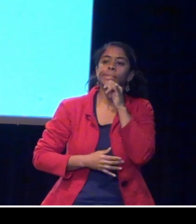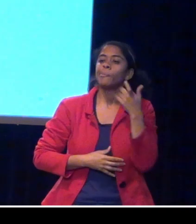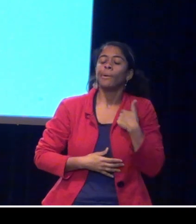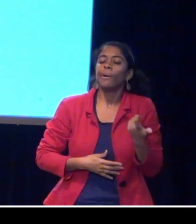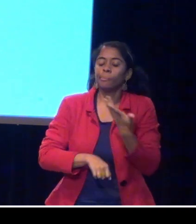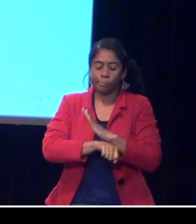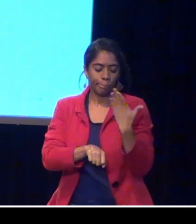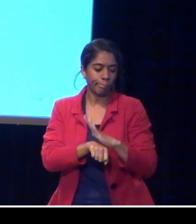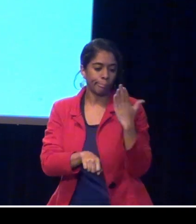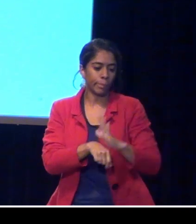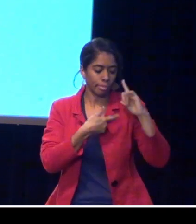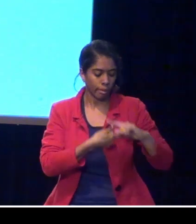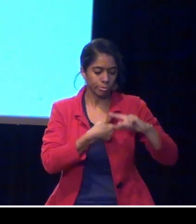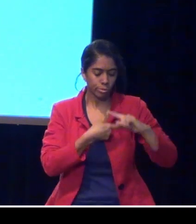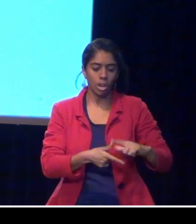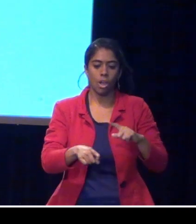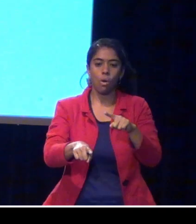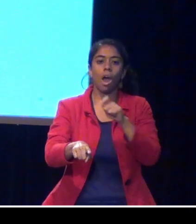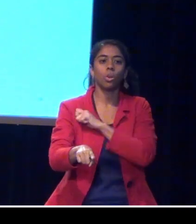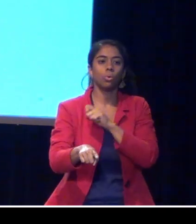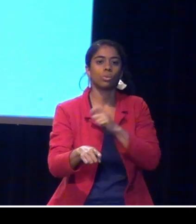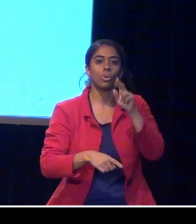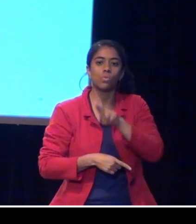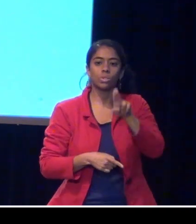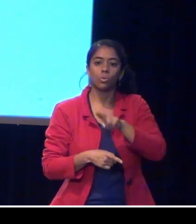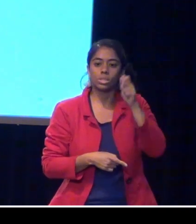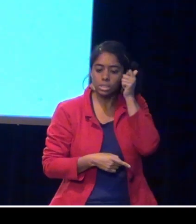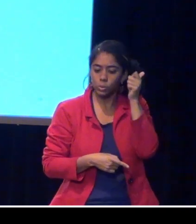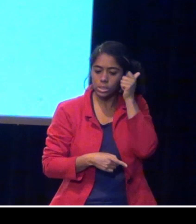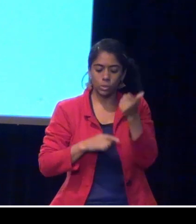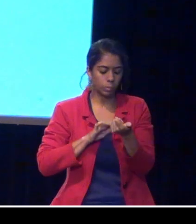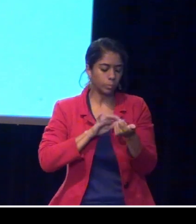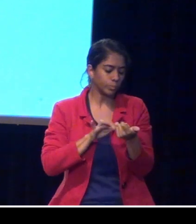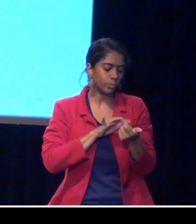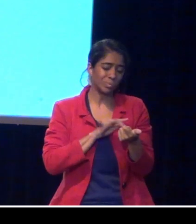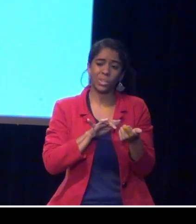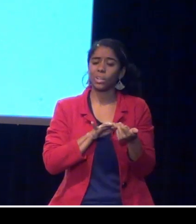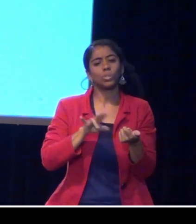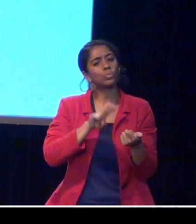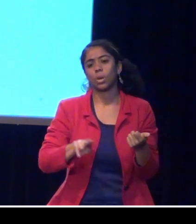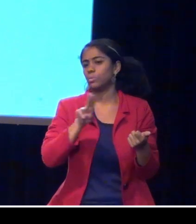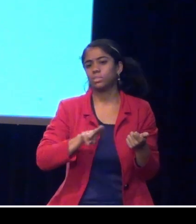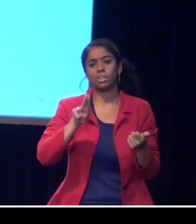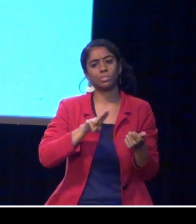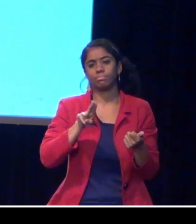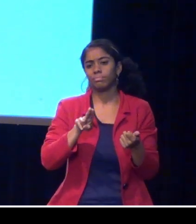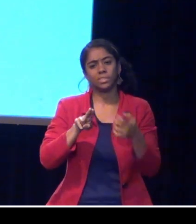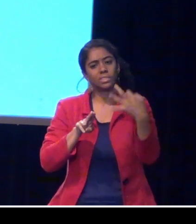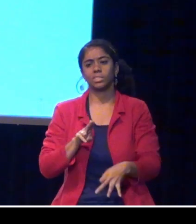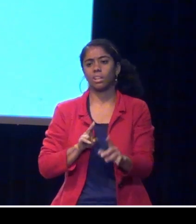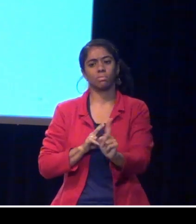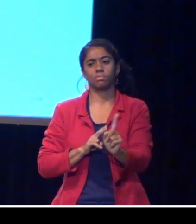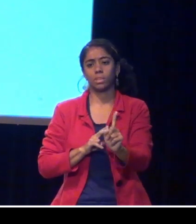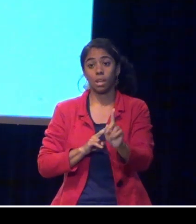e o aluno ficar o tempo todo usando o celular, ele não está fazendo um uso adequado dessa tecnologia. Mas,